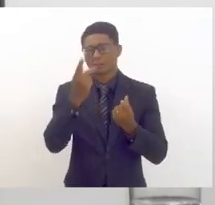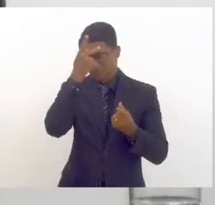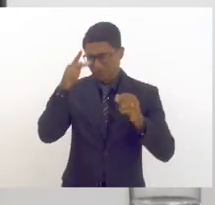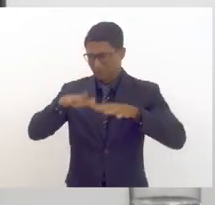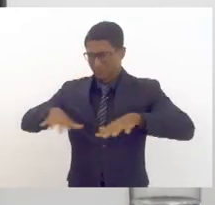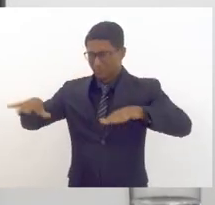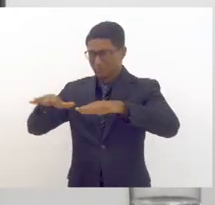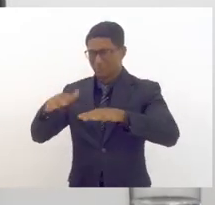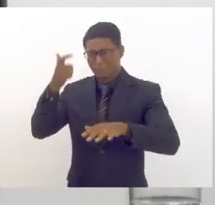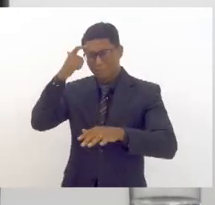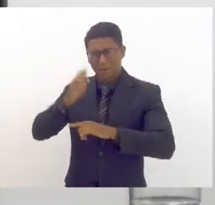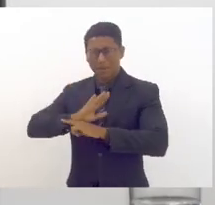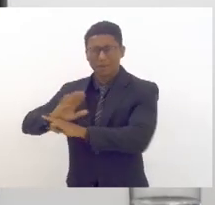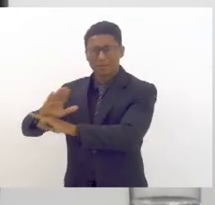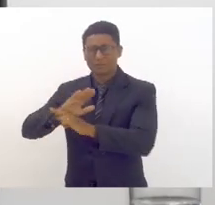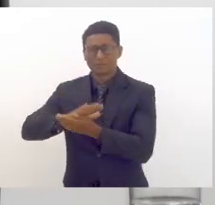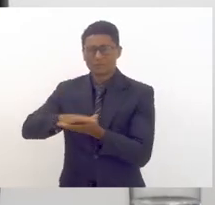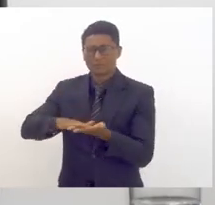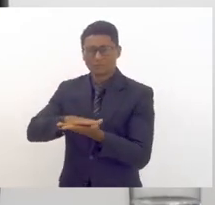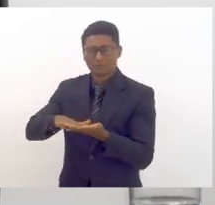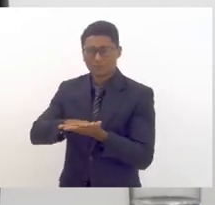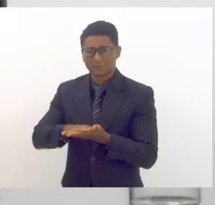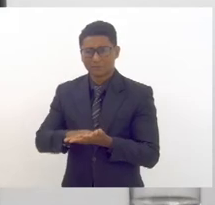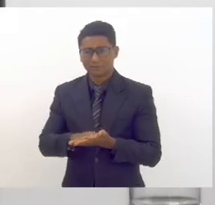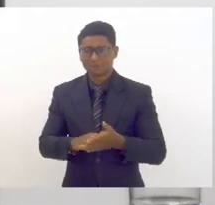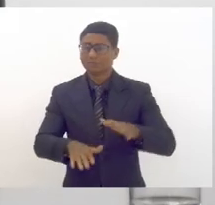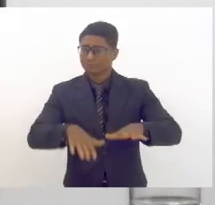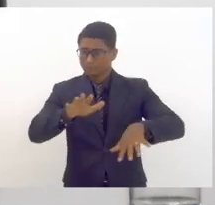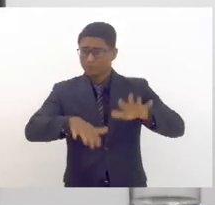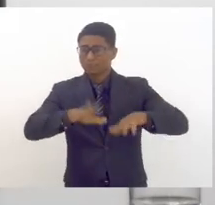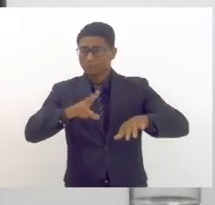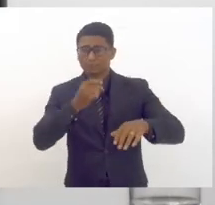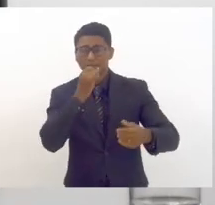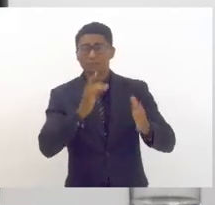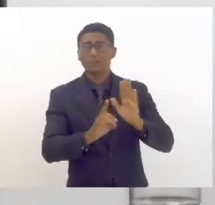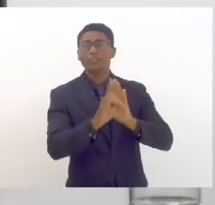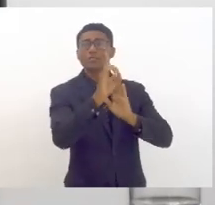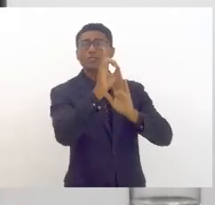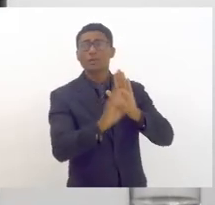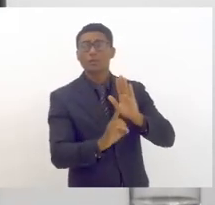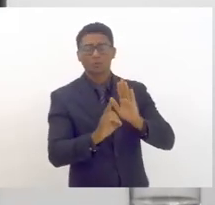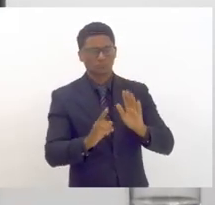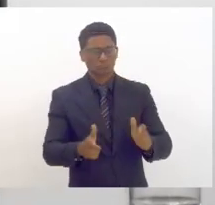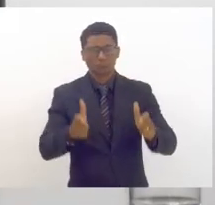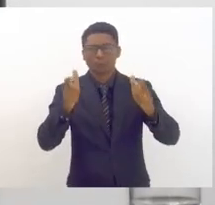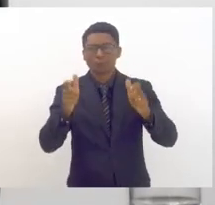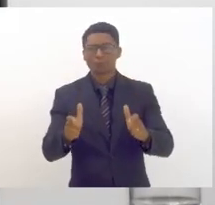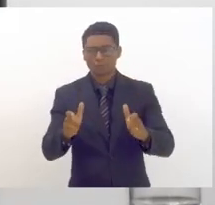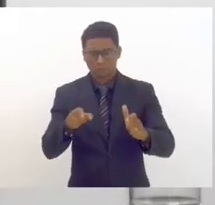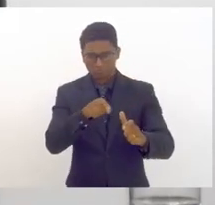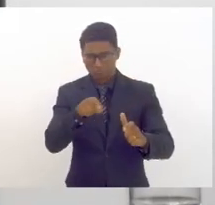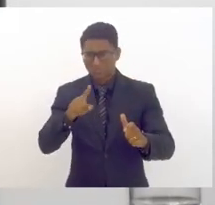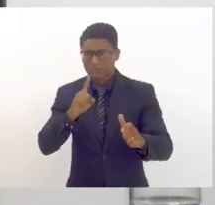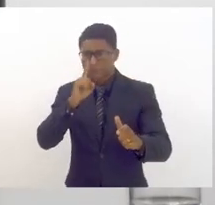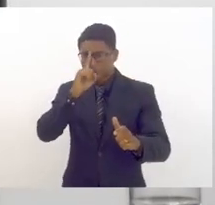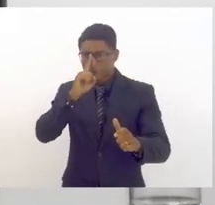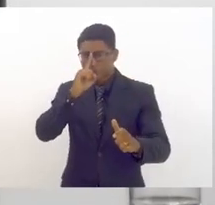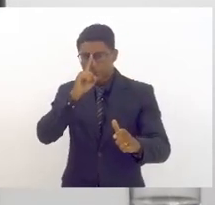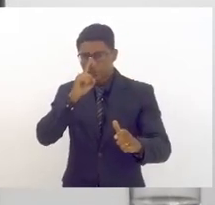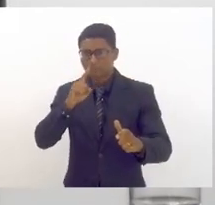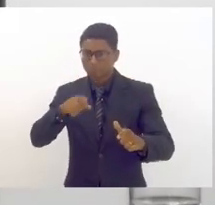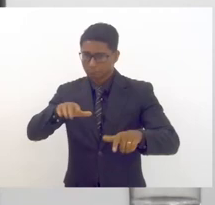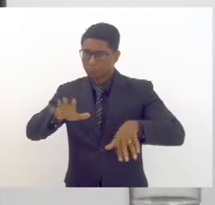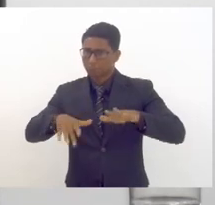que é mais importante. E muitas das vezes pode ter um diretor que vai passar numa área de risco, como